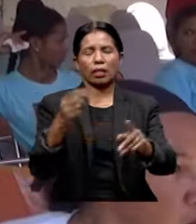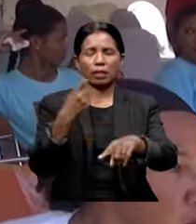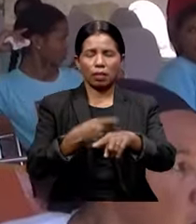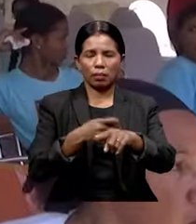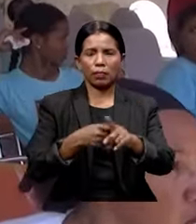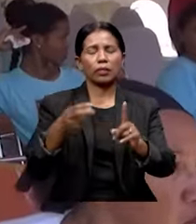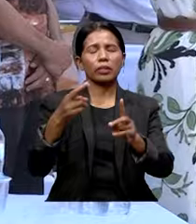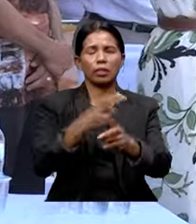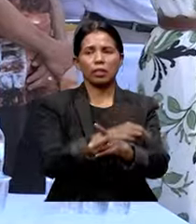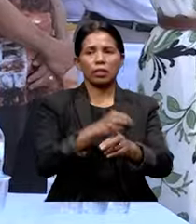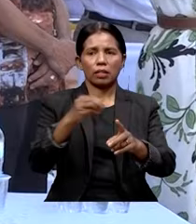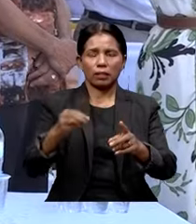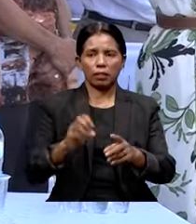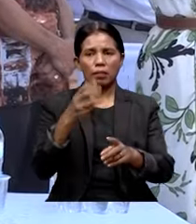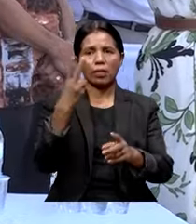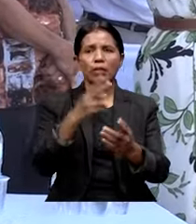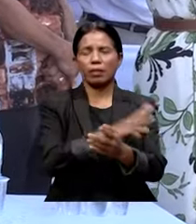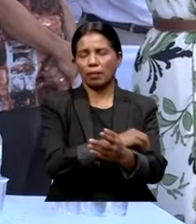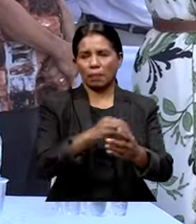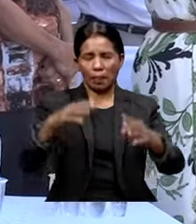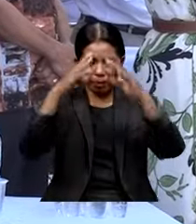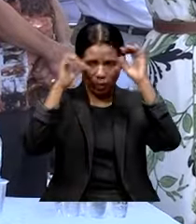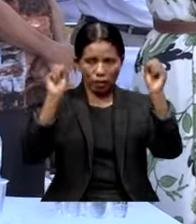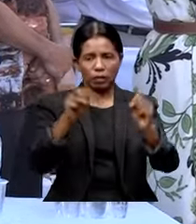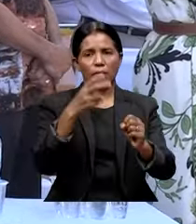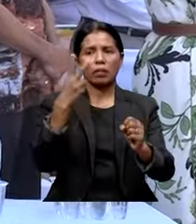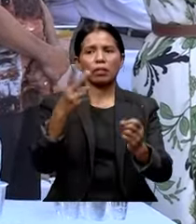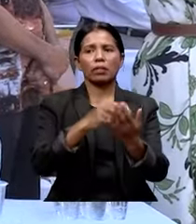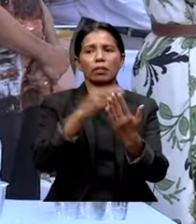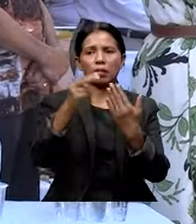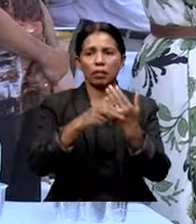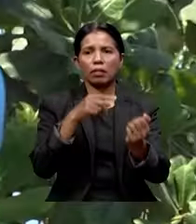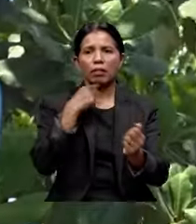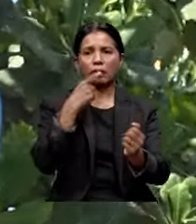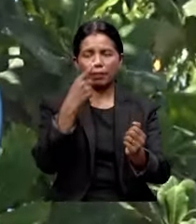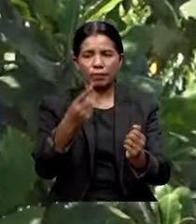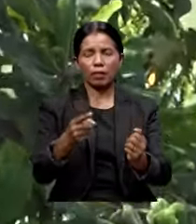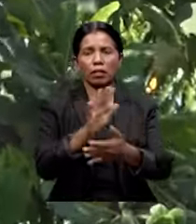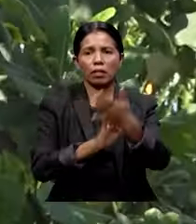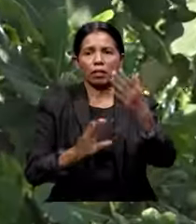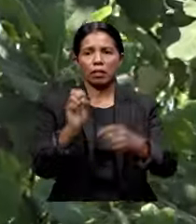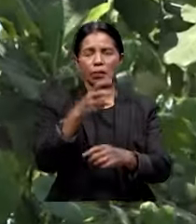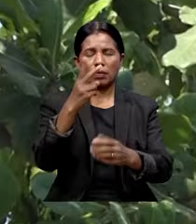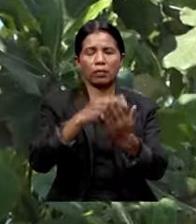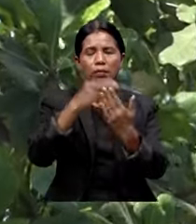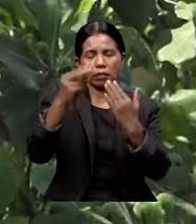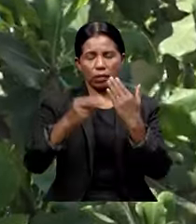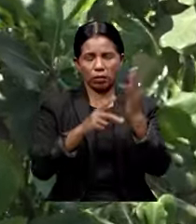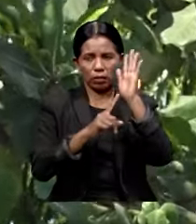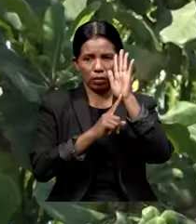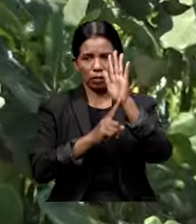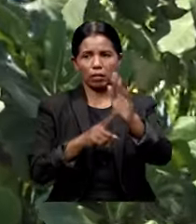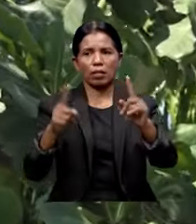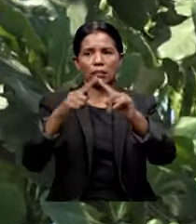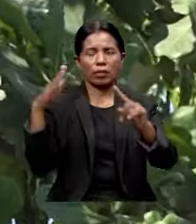matilha. Presidente 12 de novembro, em exercício, Miguel Rodrigues Pereira, esclarece: celebração 12 de novembro, sem motivação, mas